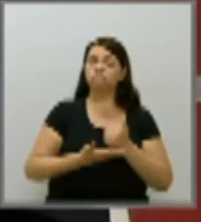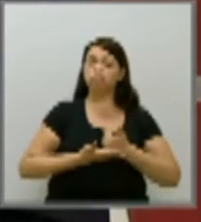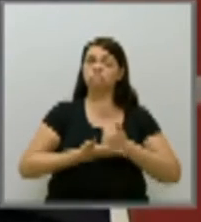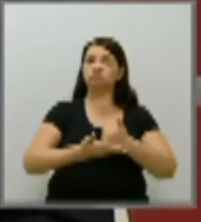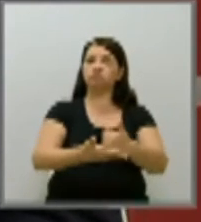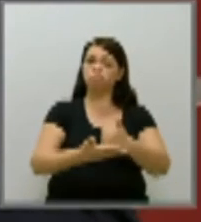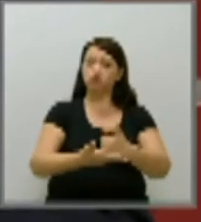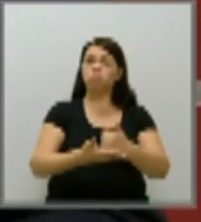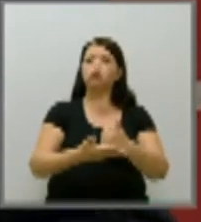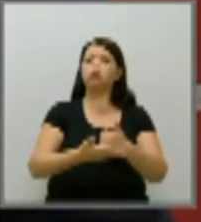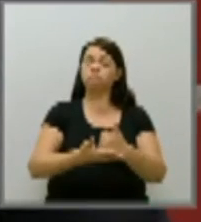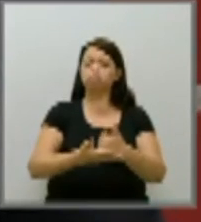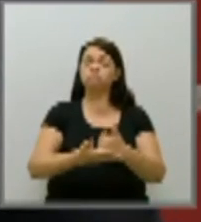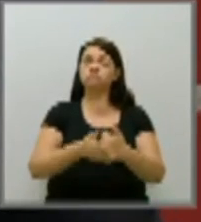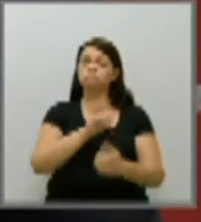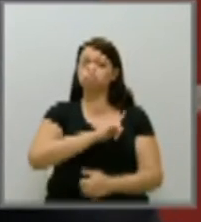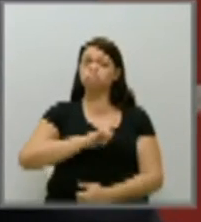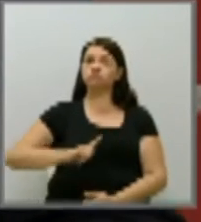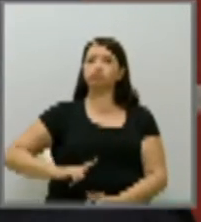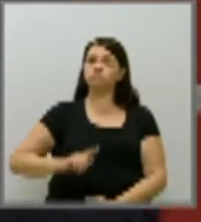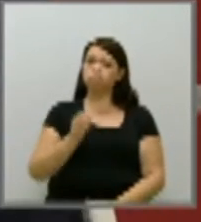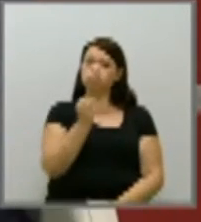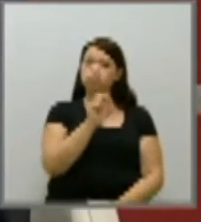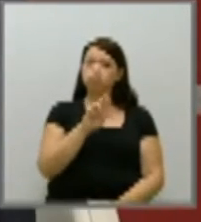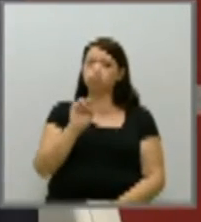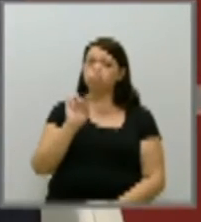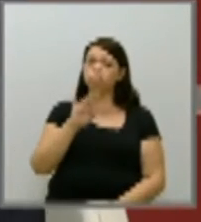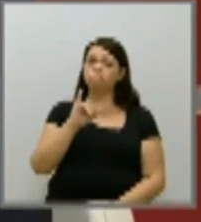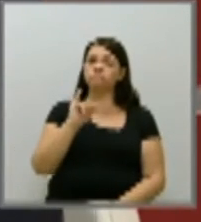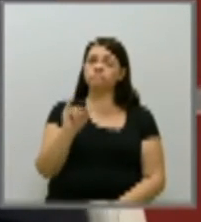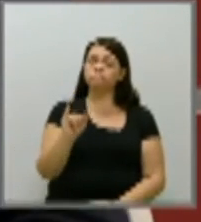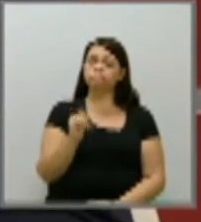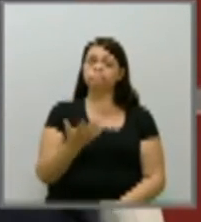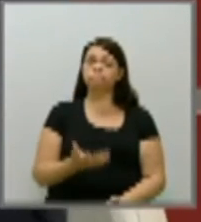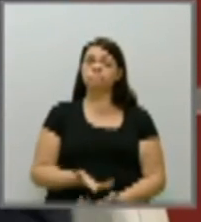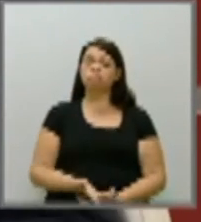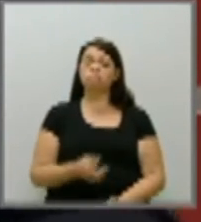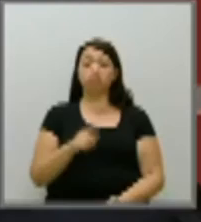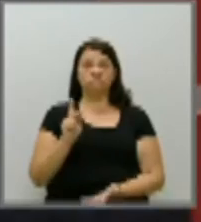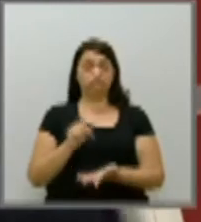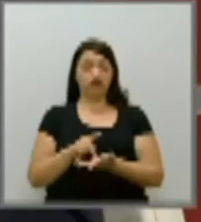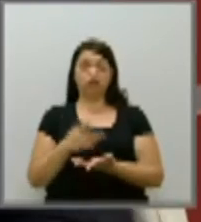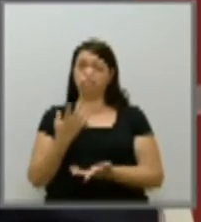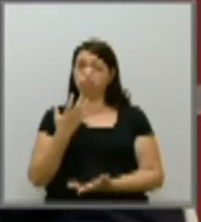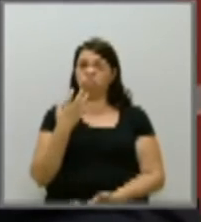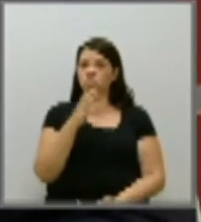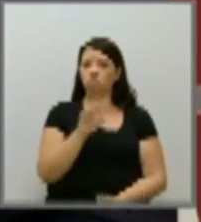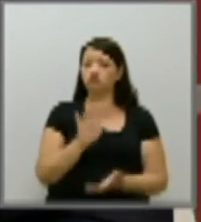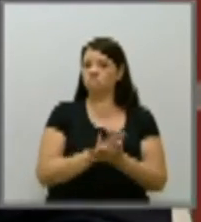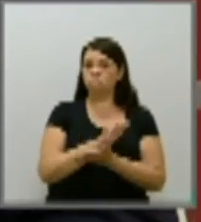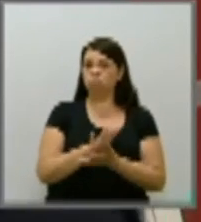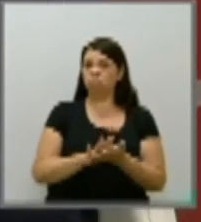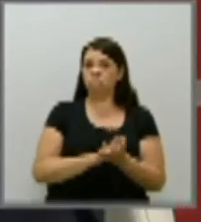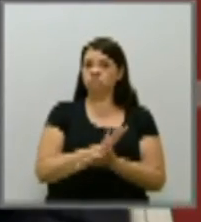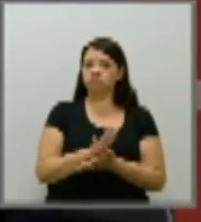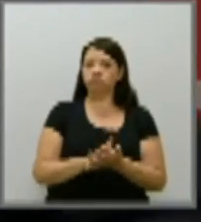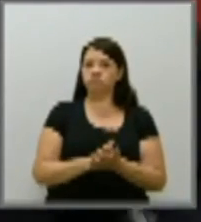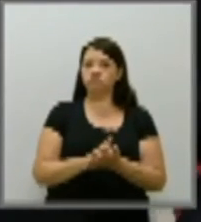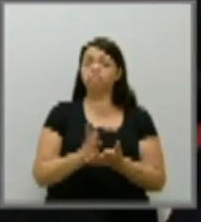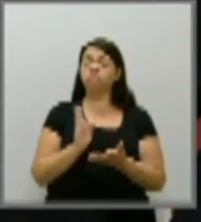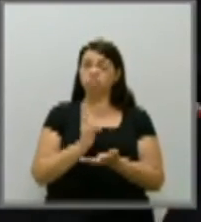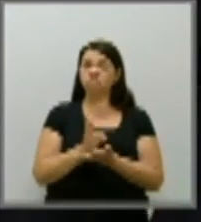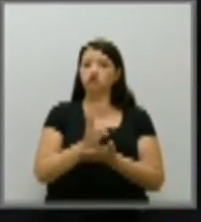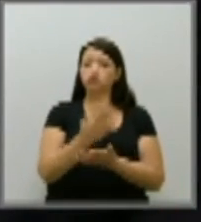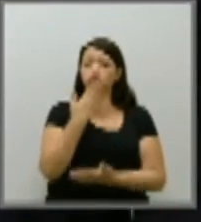política, porque não se trata apenas de receber salário, também de se contrapor, né, ou uma ideia de se dispor a favor